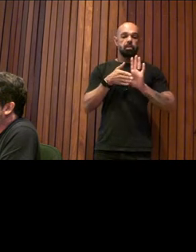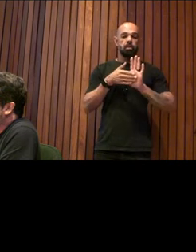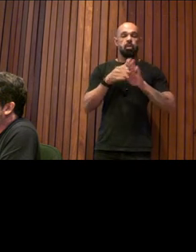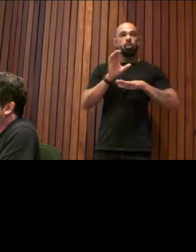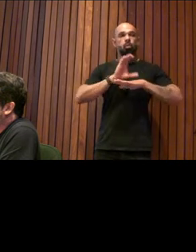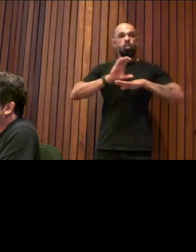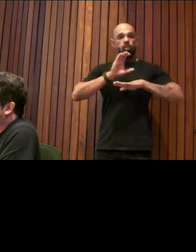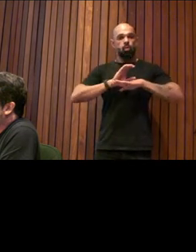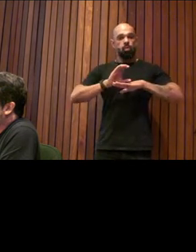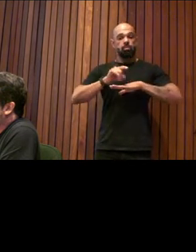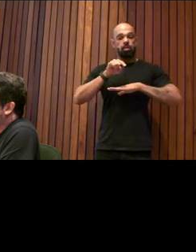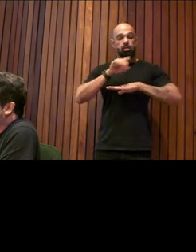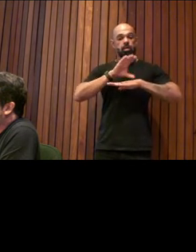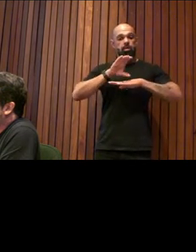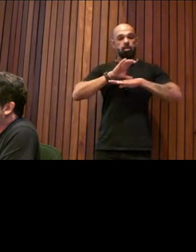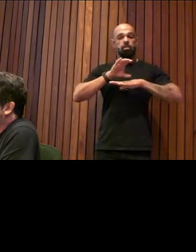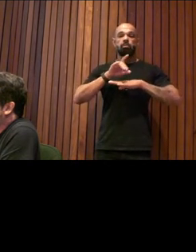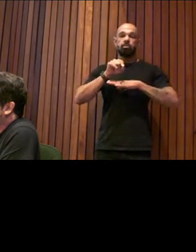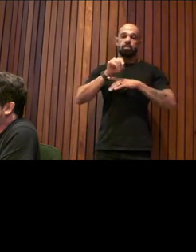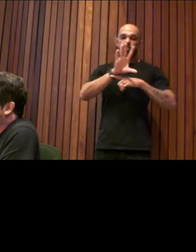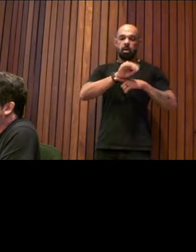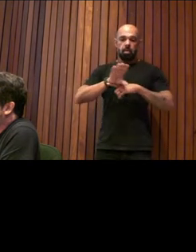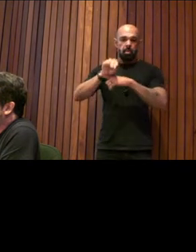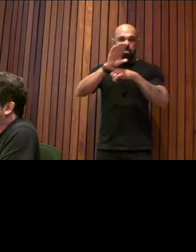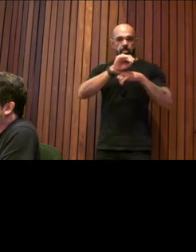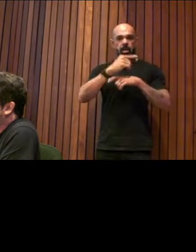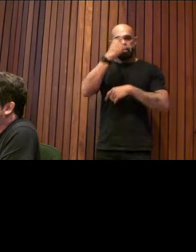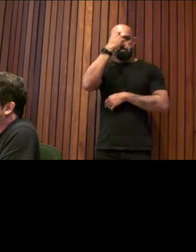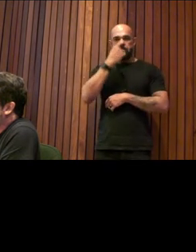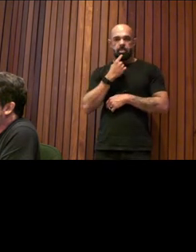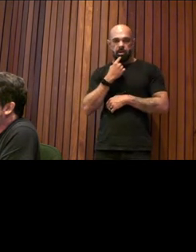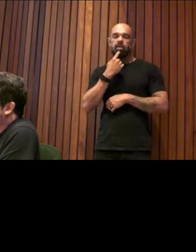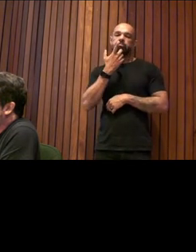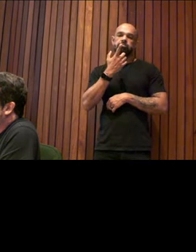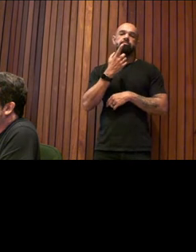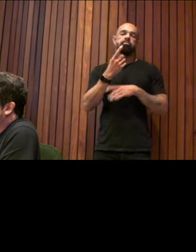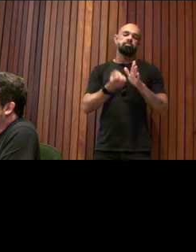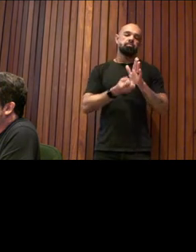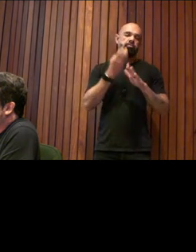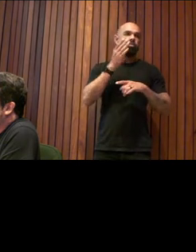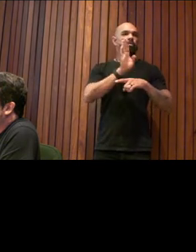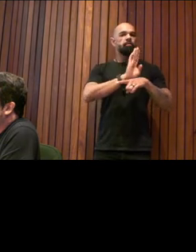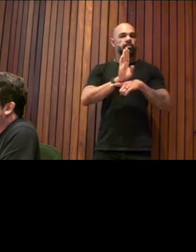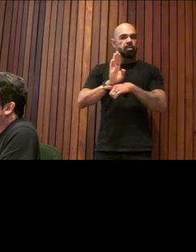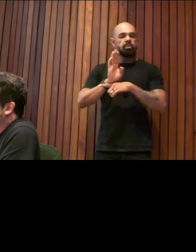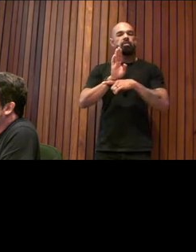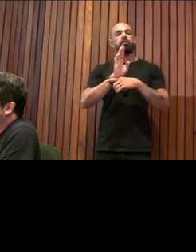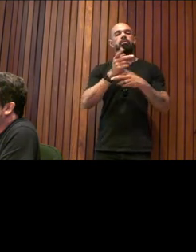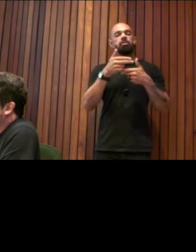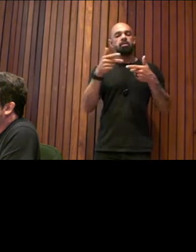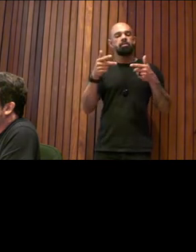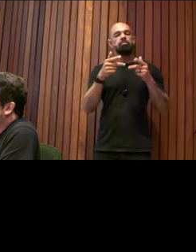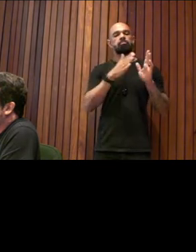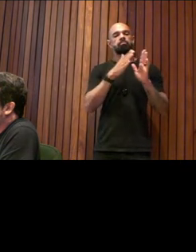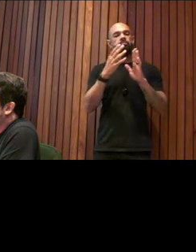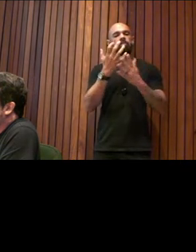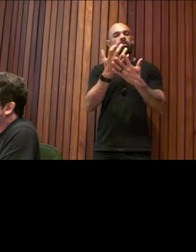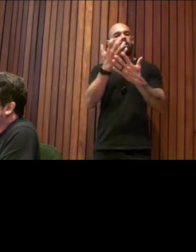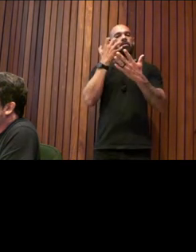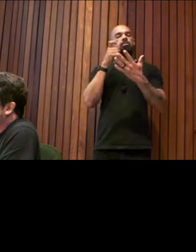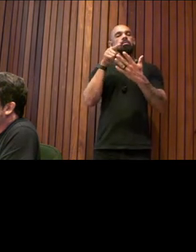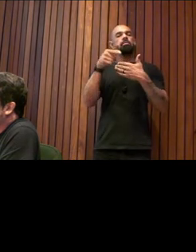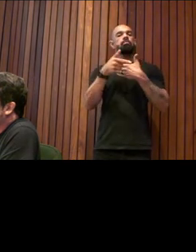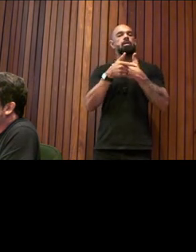e a partir dos cursos são captadas imagens, né, e aí você vai produzir um filme, né, que vai dar destaque ali ao